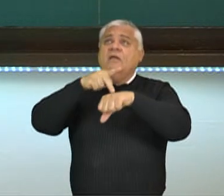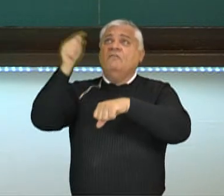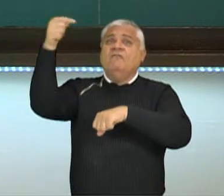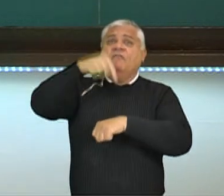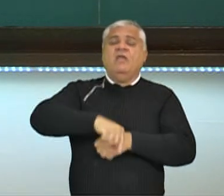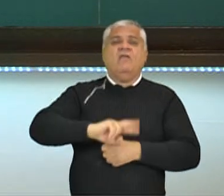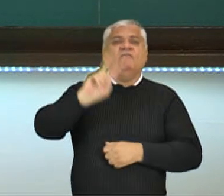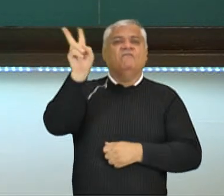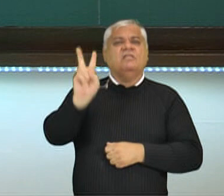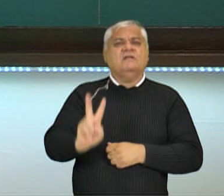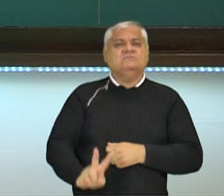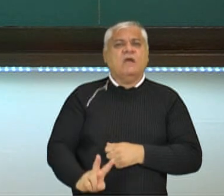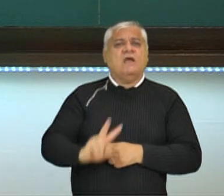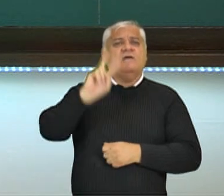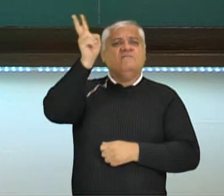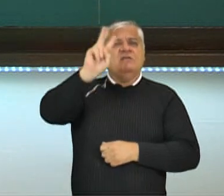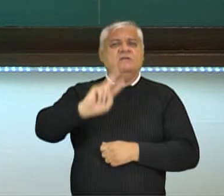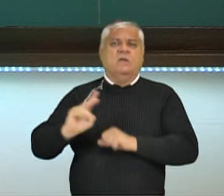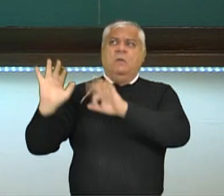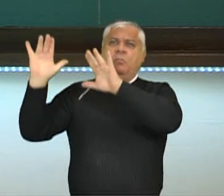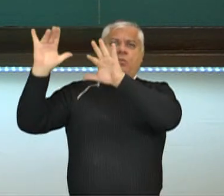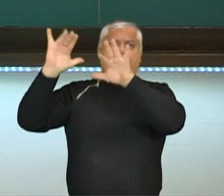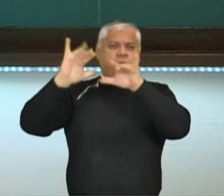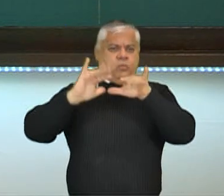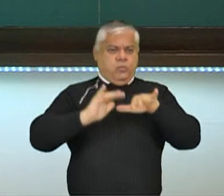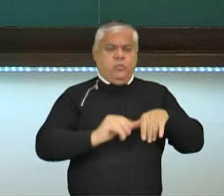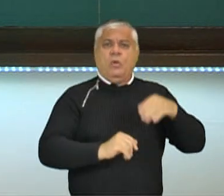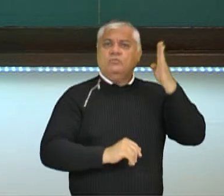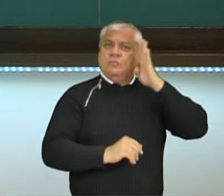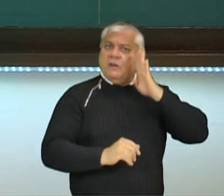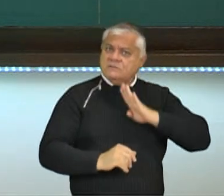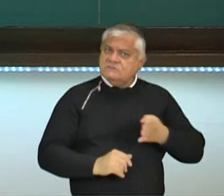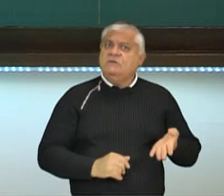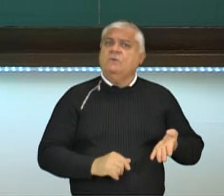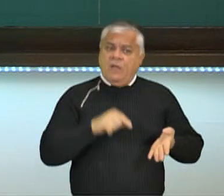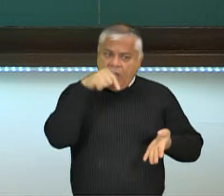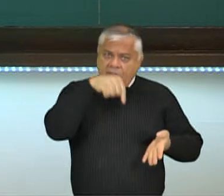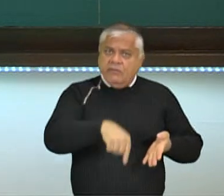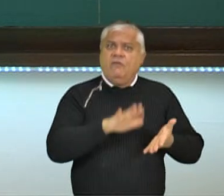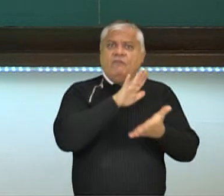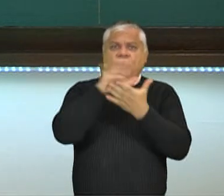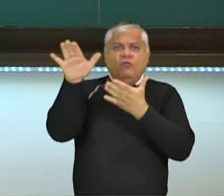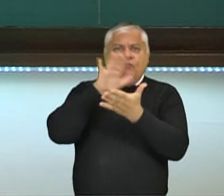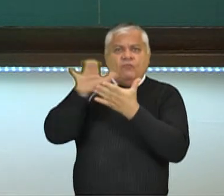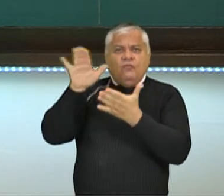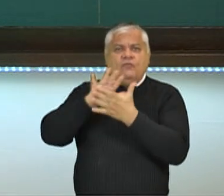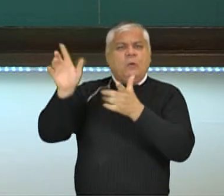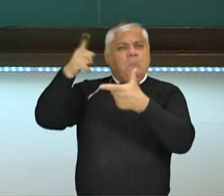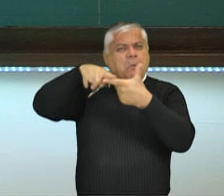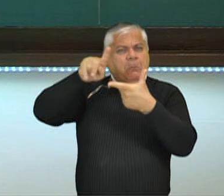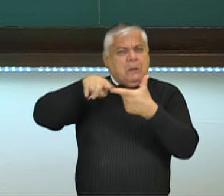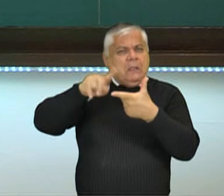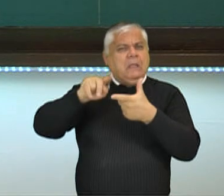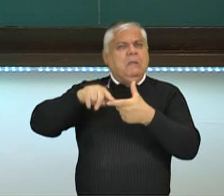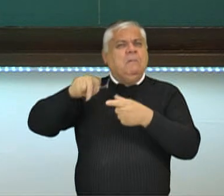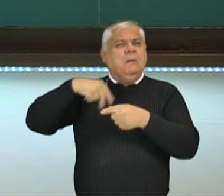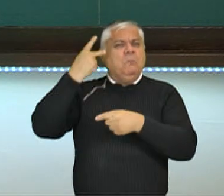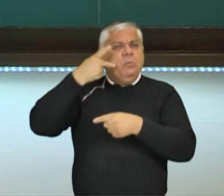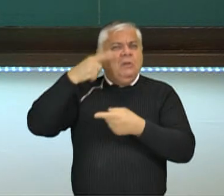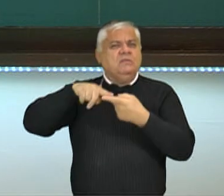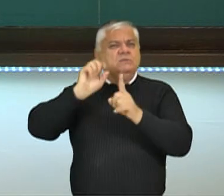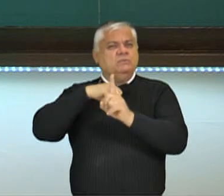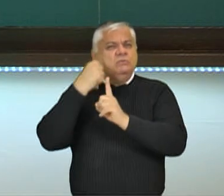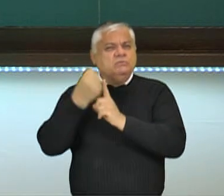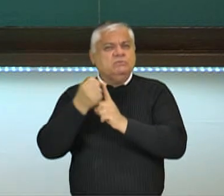venezuelanos, que mais recentemente estão adentrando ao nosso país, fugindo de questões políticas e sociais no